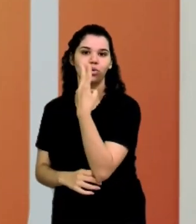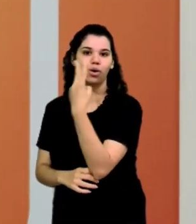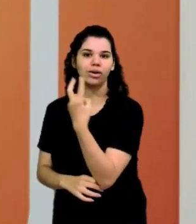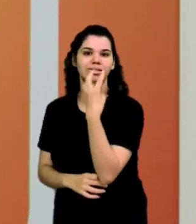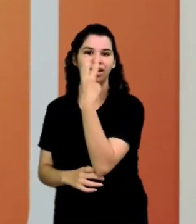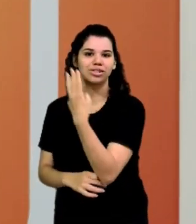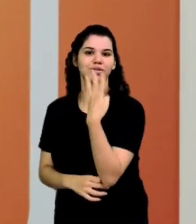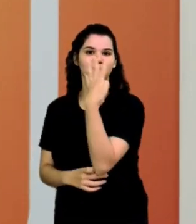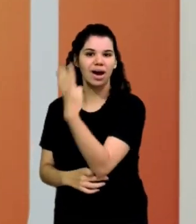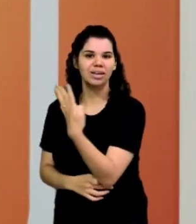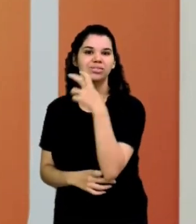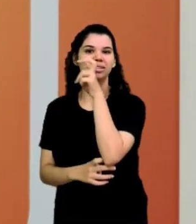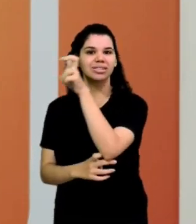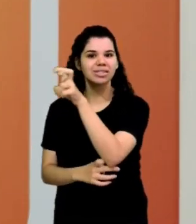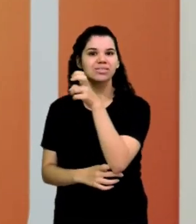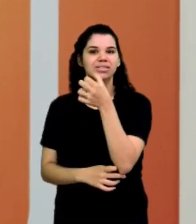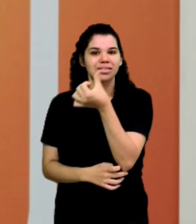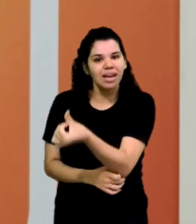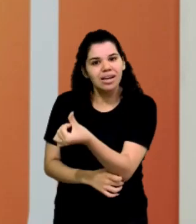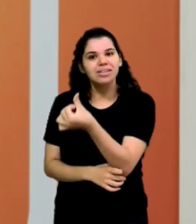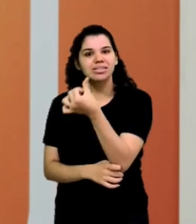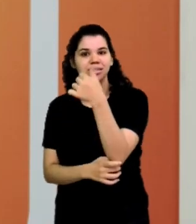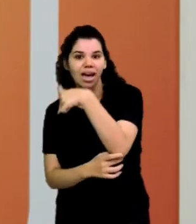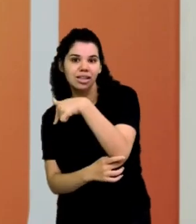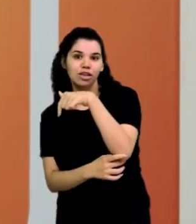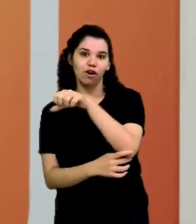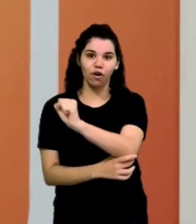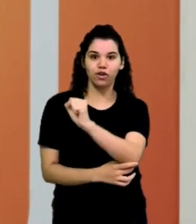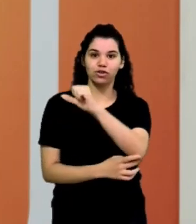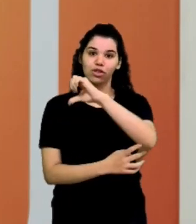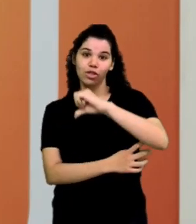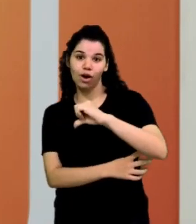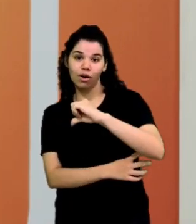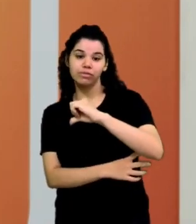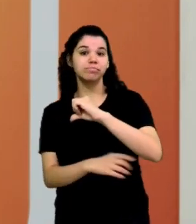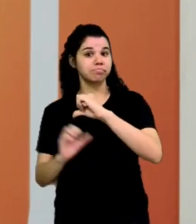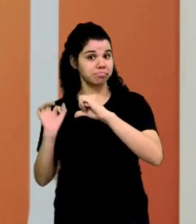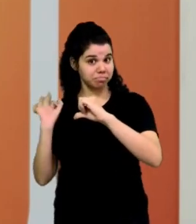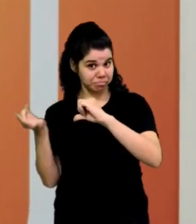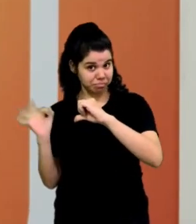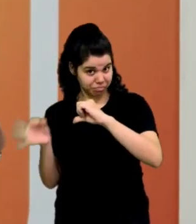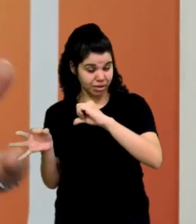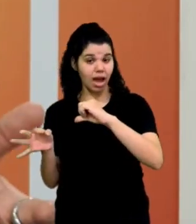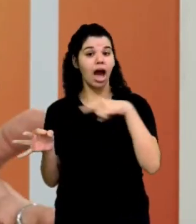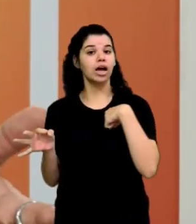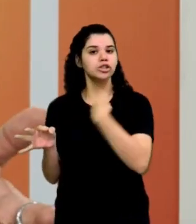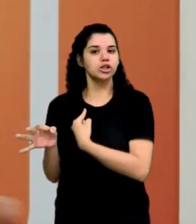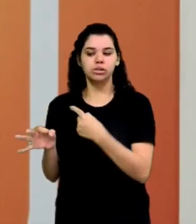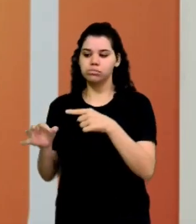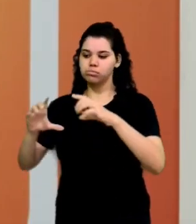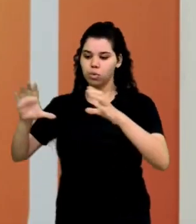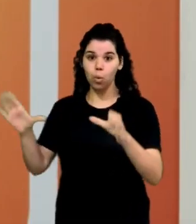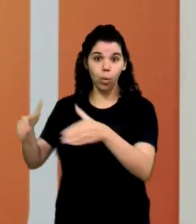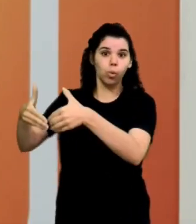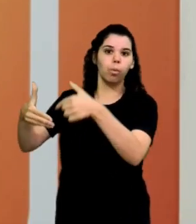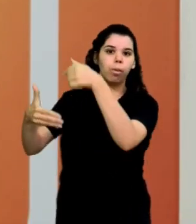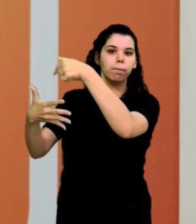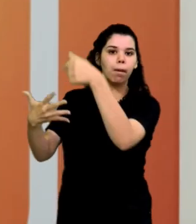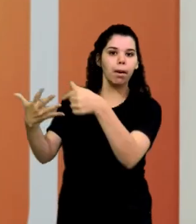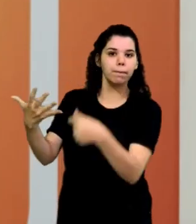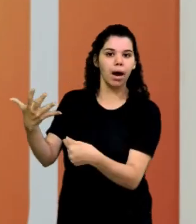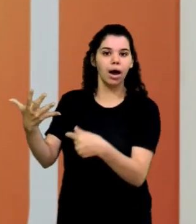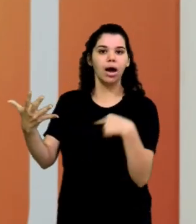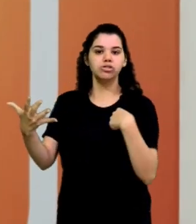3, 4, 5, 6, 7, 8 e 9. A gente vai usar esses algarismos para